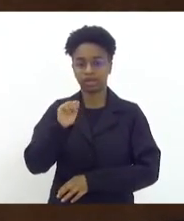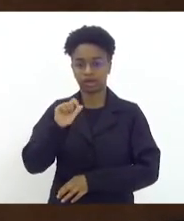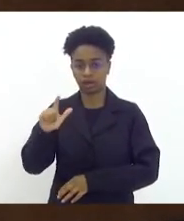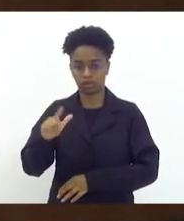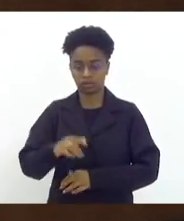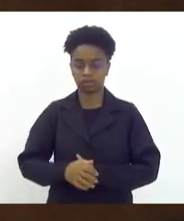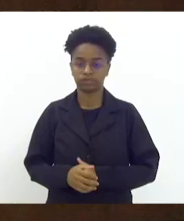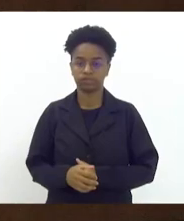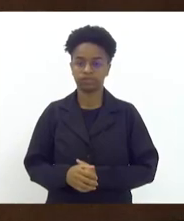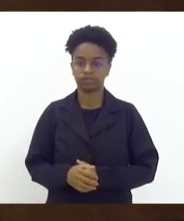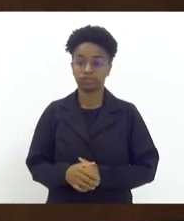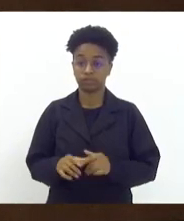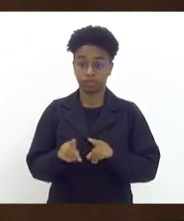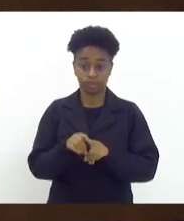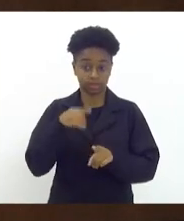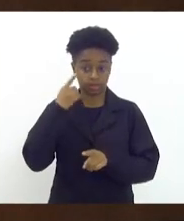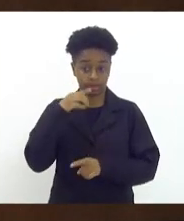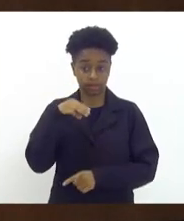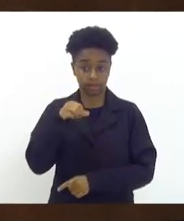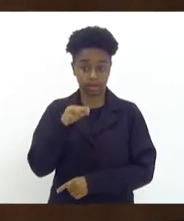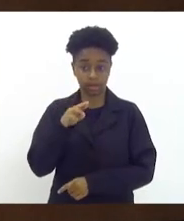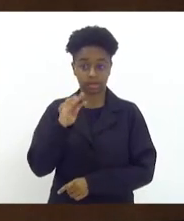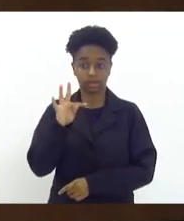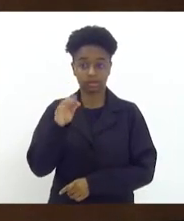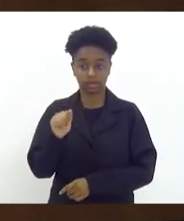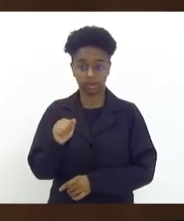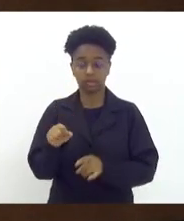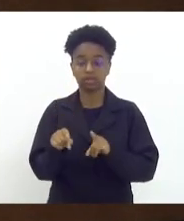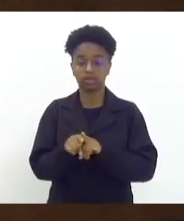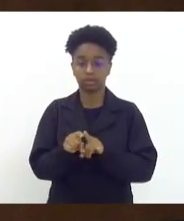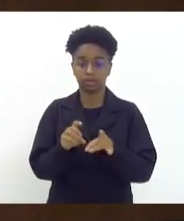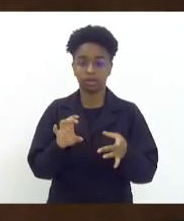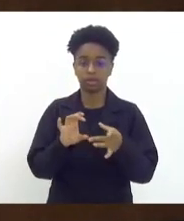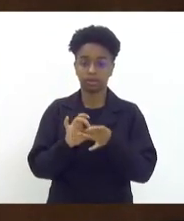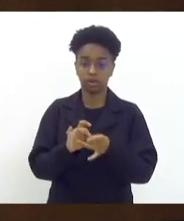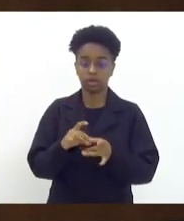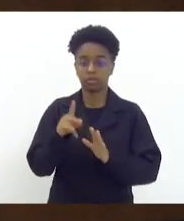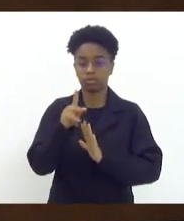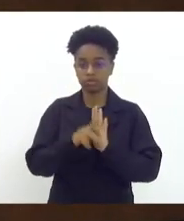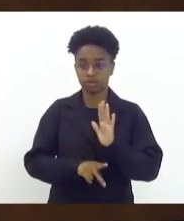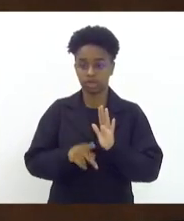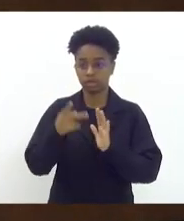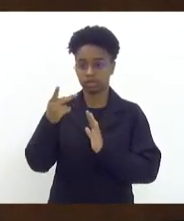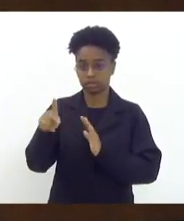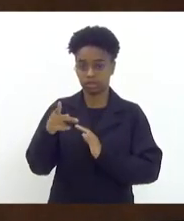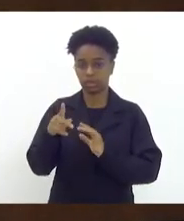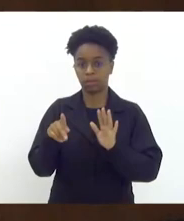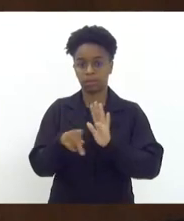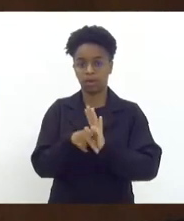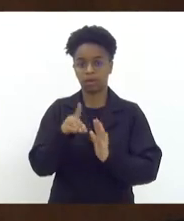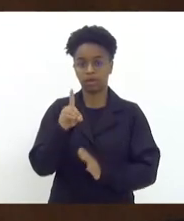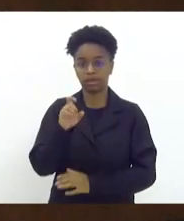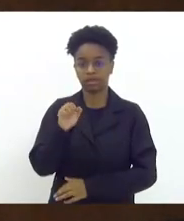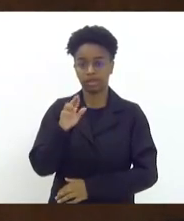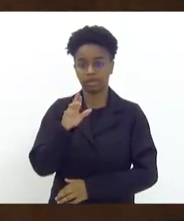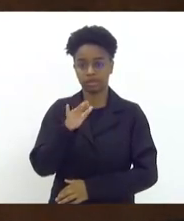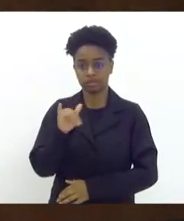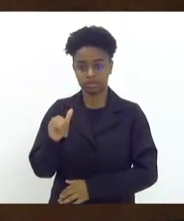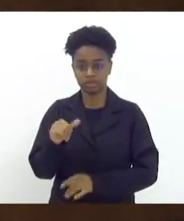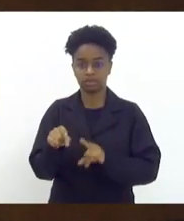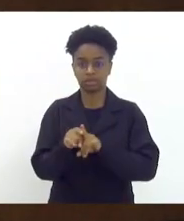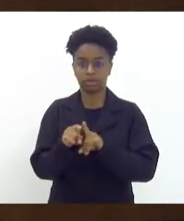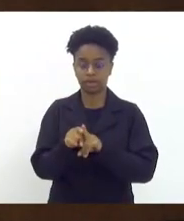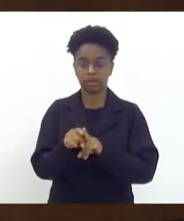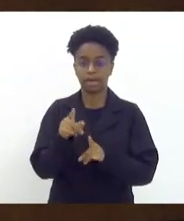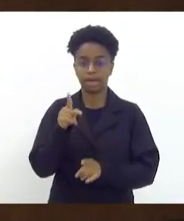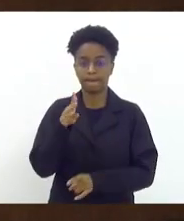Marta um projeto PDT nosso Darcy Ribeiro Brizola do chefes